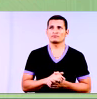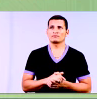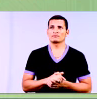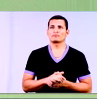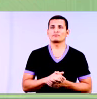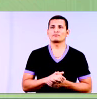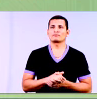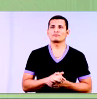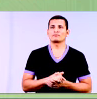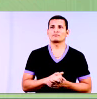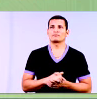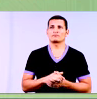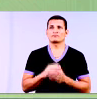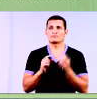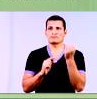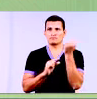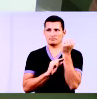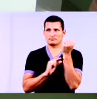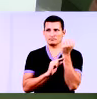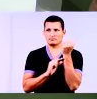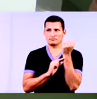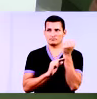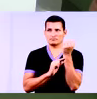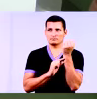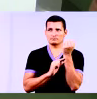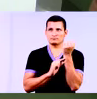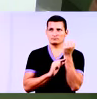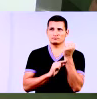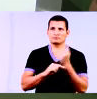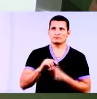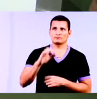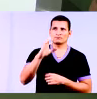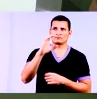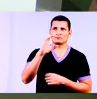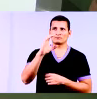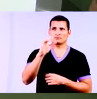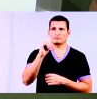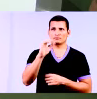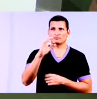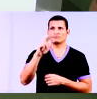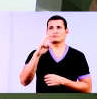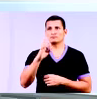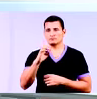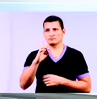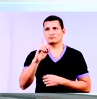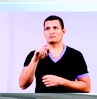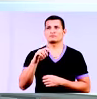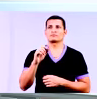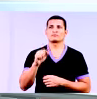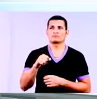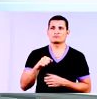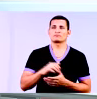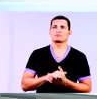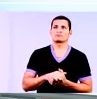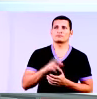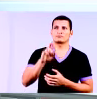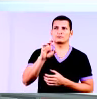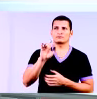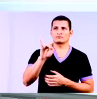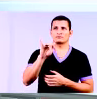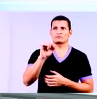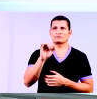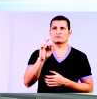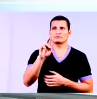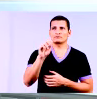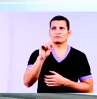O pendrive é uma memória? Sim. A memória cache que está lá dentro do processador é memória? Sim. Os registradores são uma memória? Também estão lá dentro